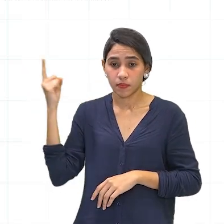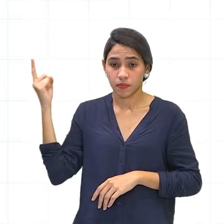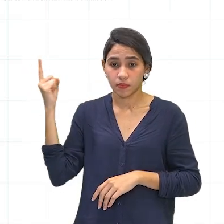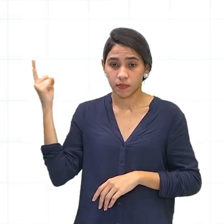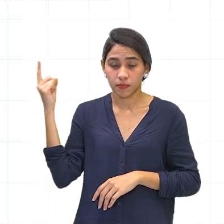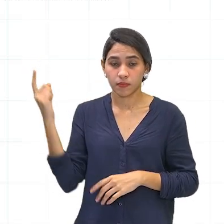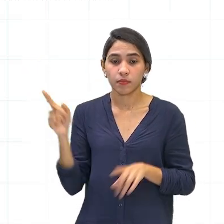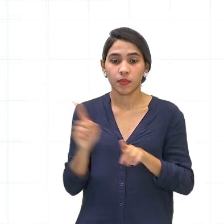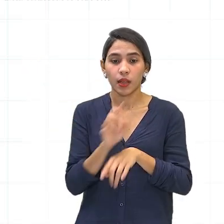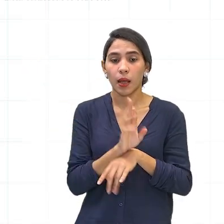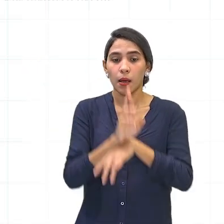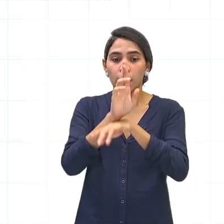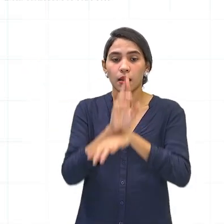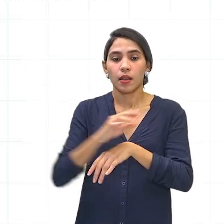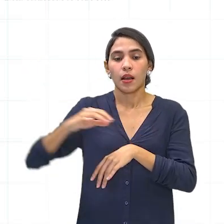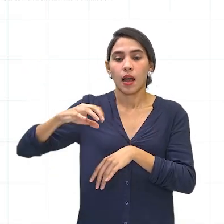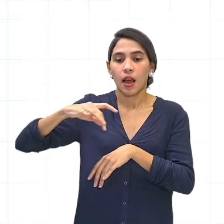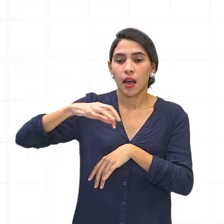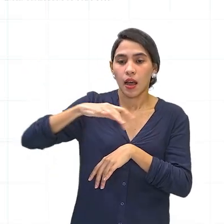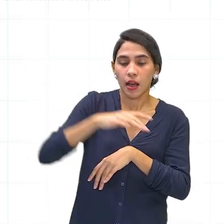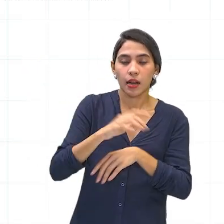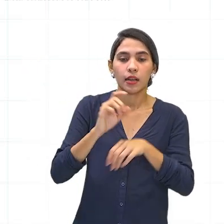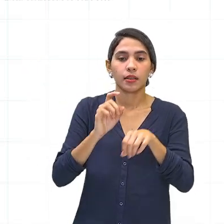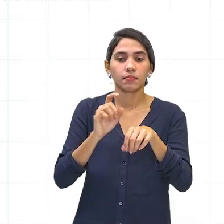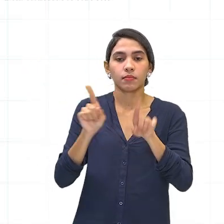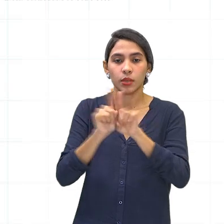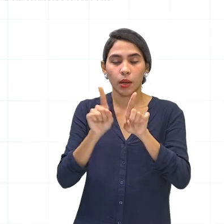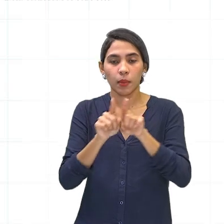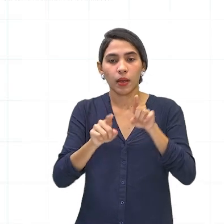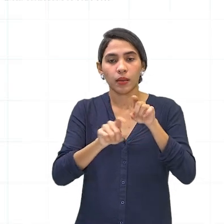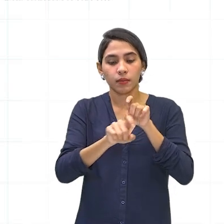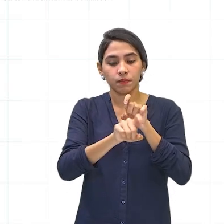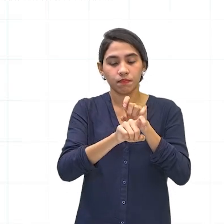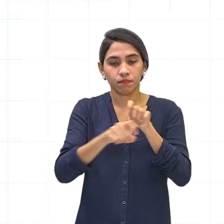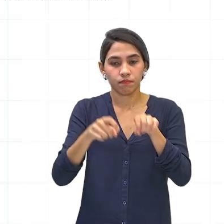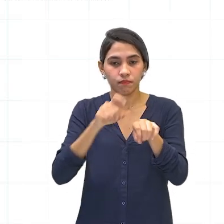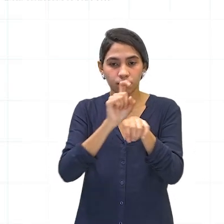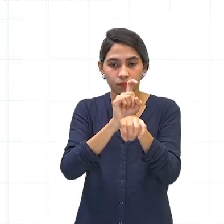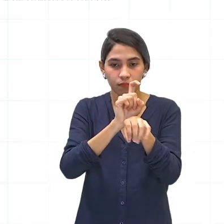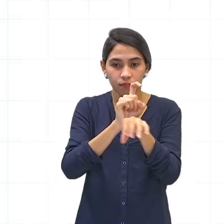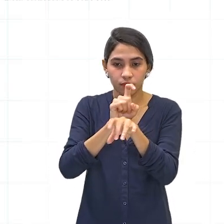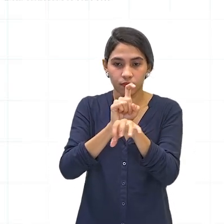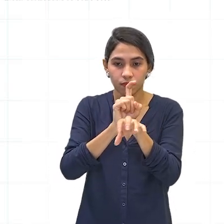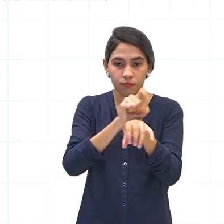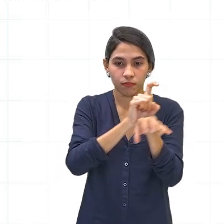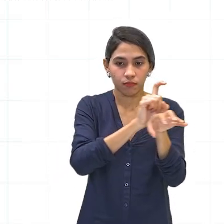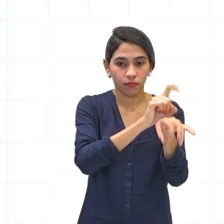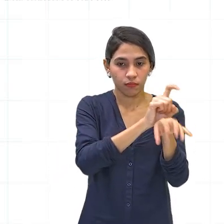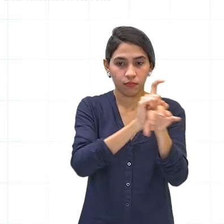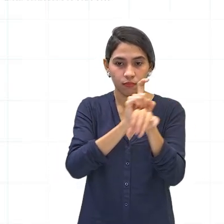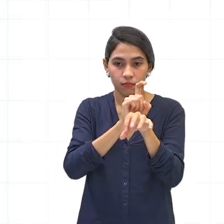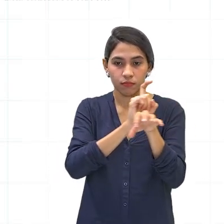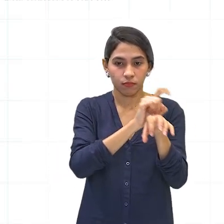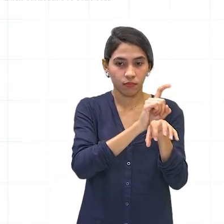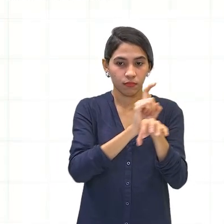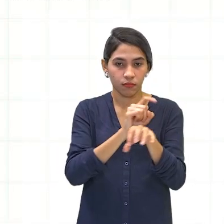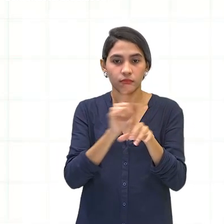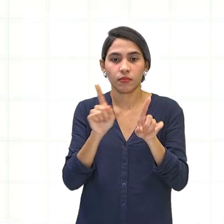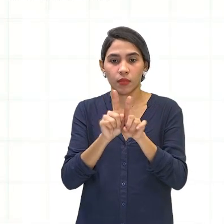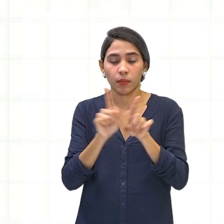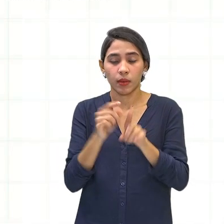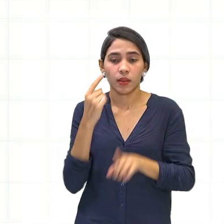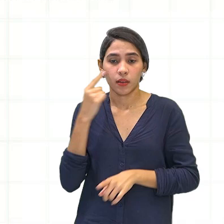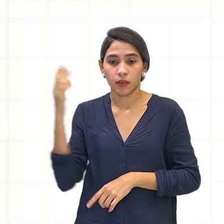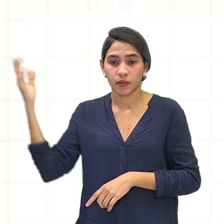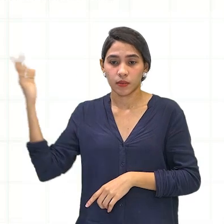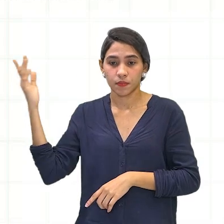nós vimos, né? São representantes aí as aranhas, os escorpiões, como aqui na nossa imagem você observa ali um representante dos aracnídeos,